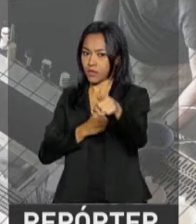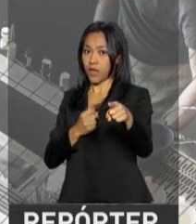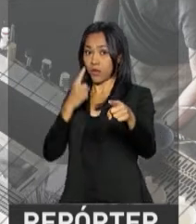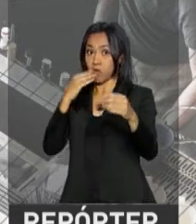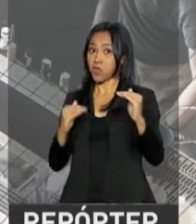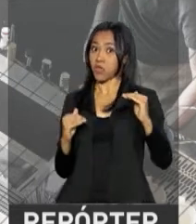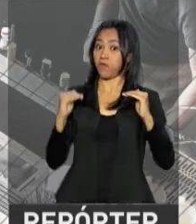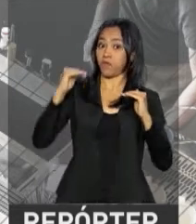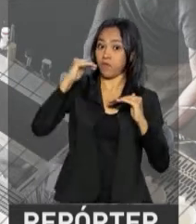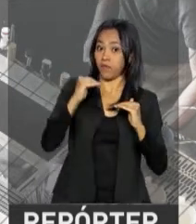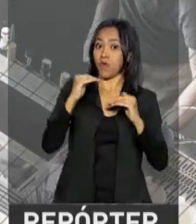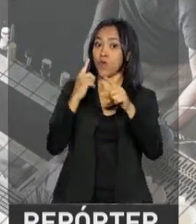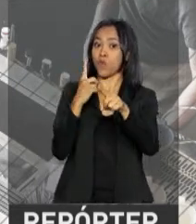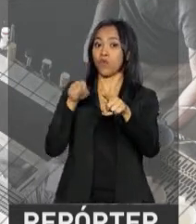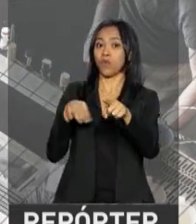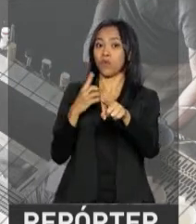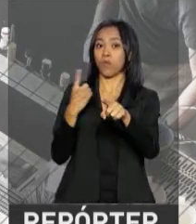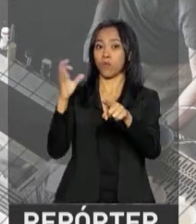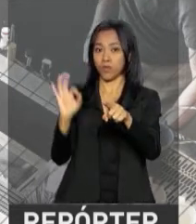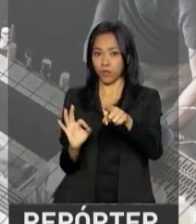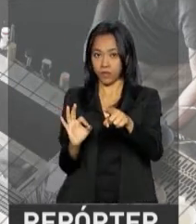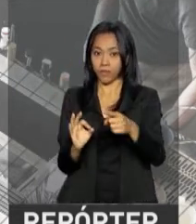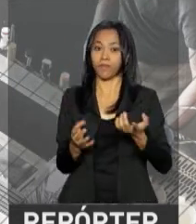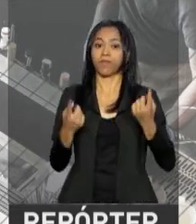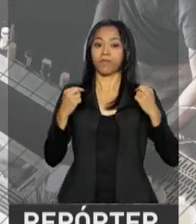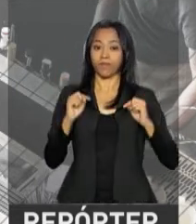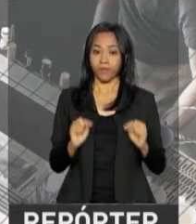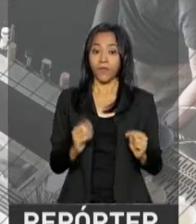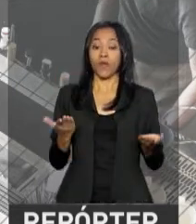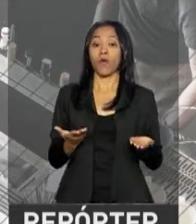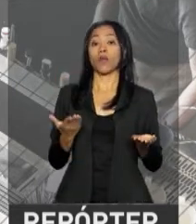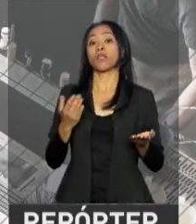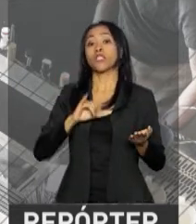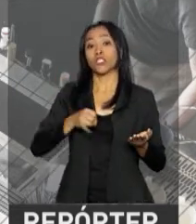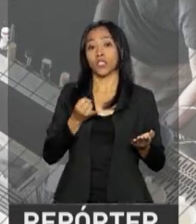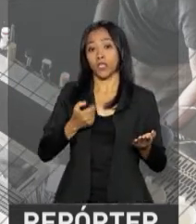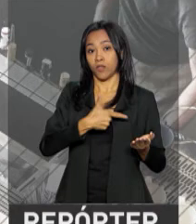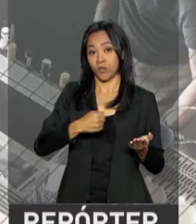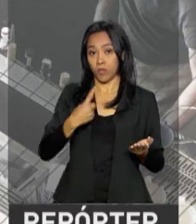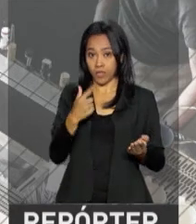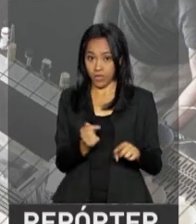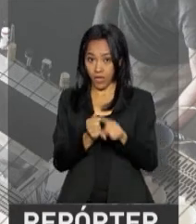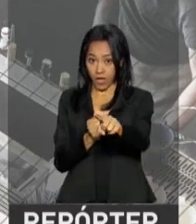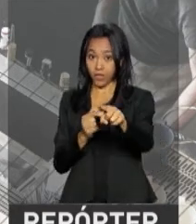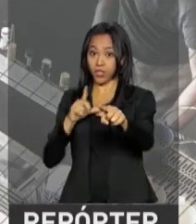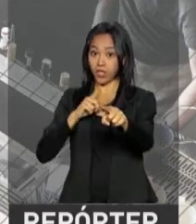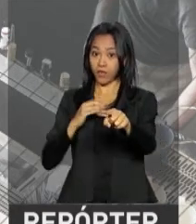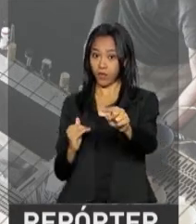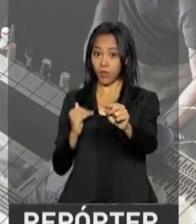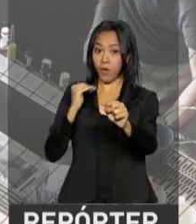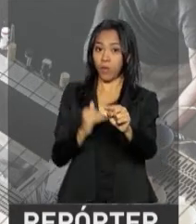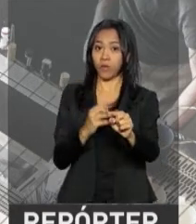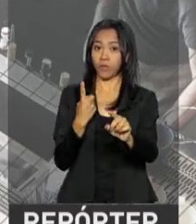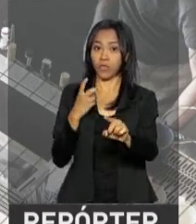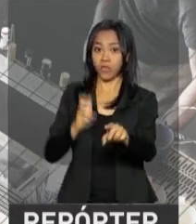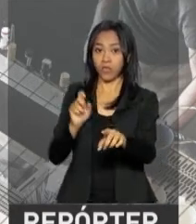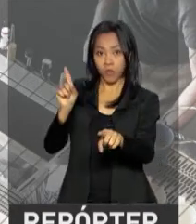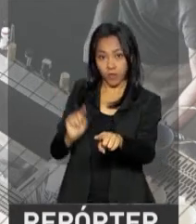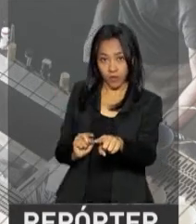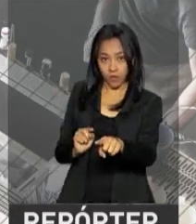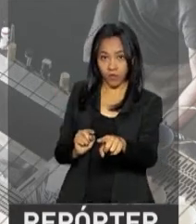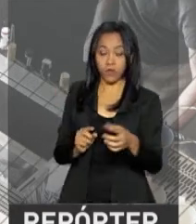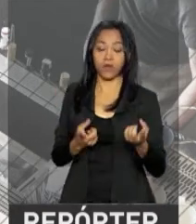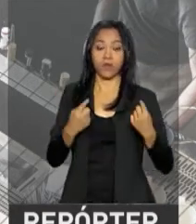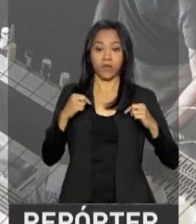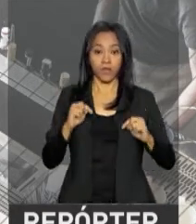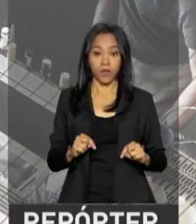evoluiu 1,1%. Em relação a janeiro de 2017, o aumento foi de 15%.